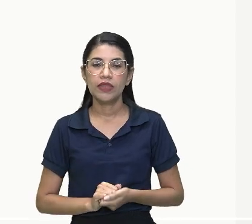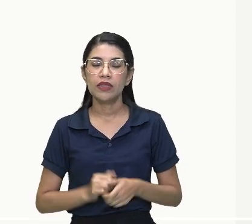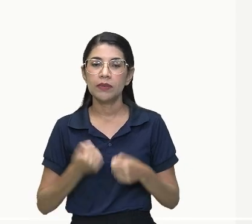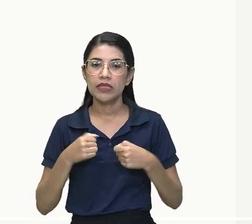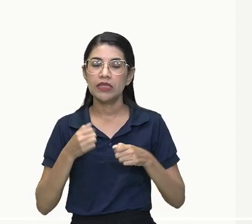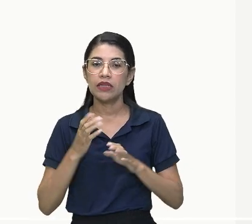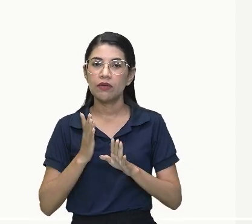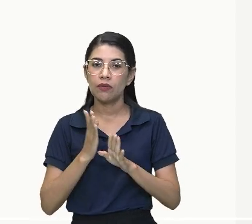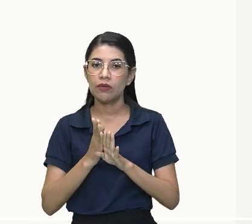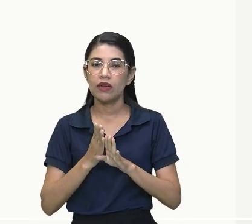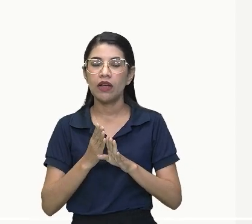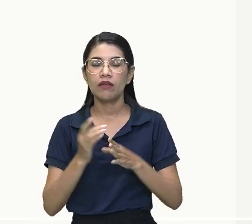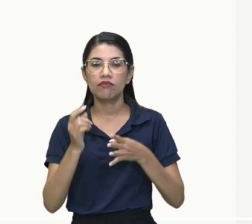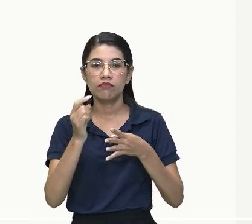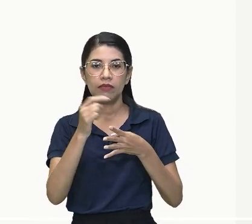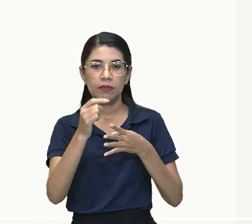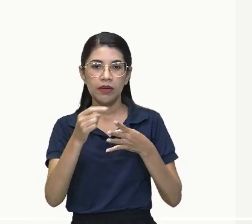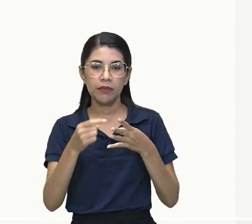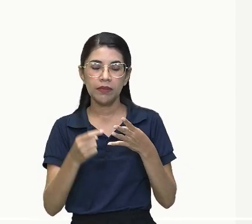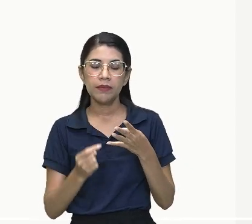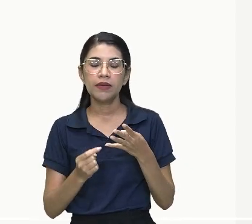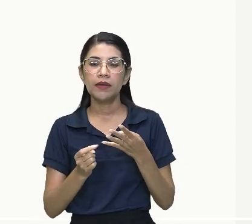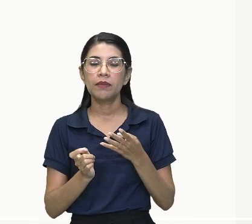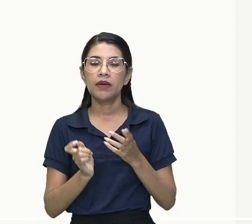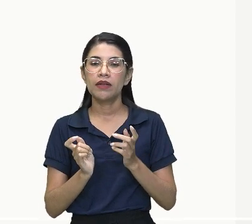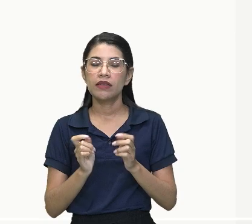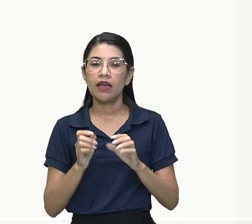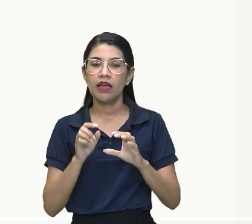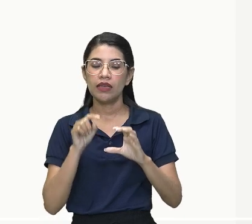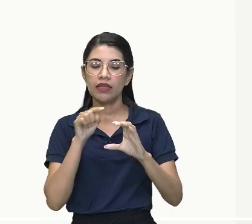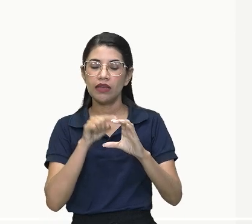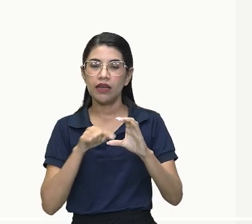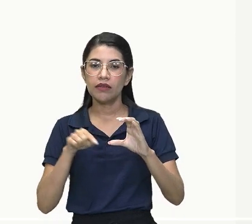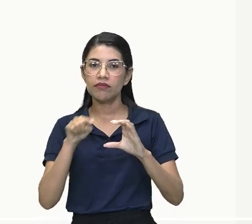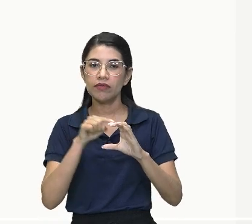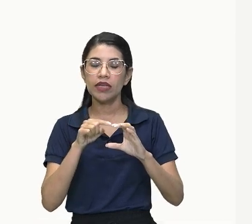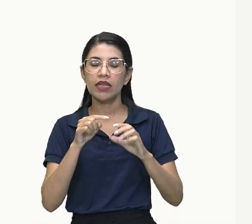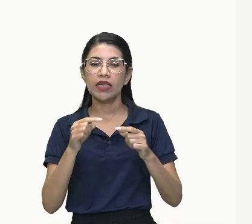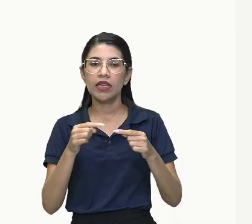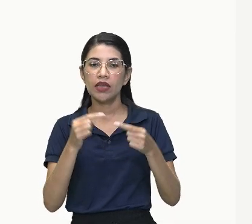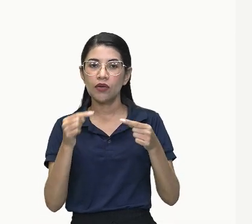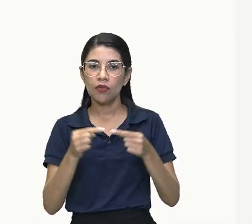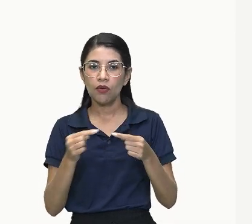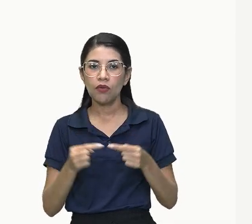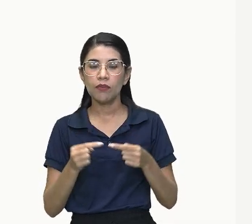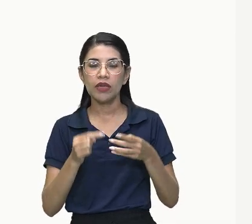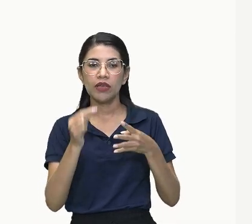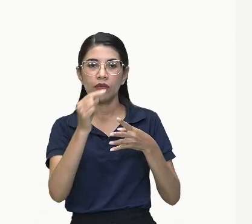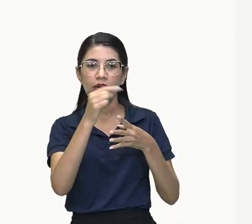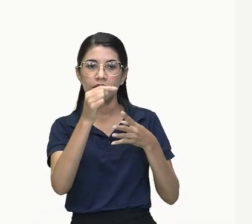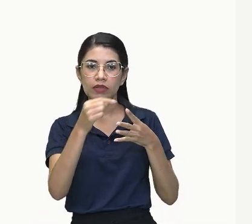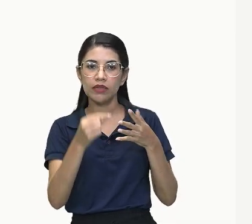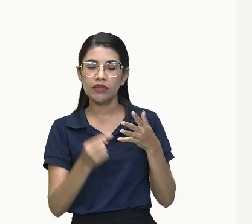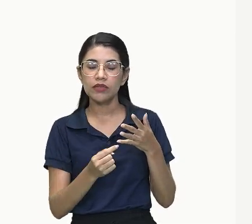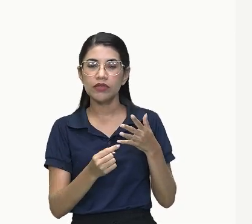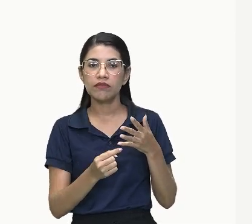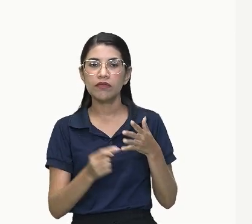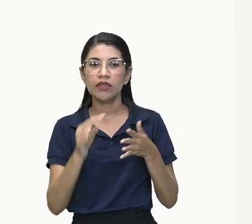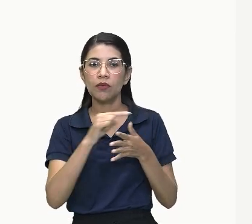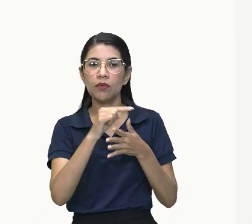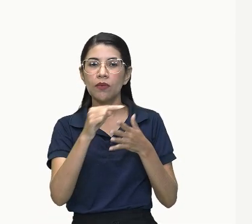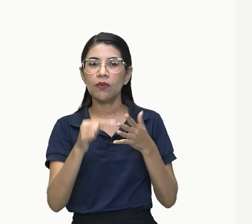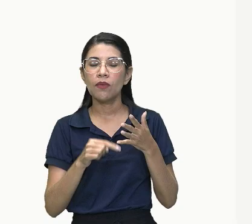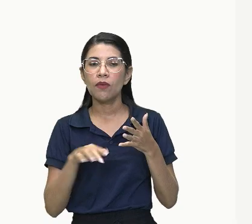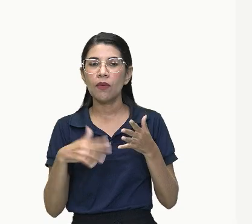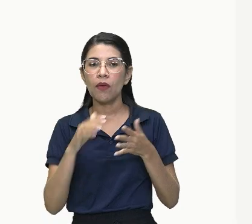esses elementos lá nas minhas alternativas, ó. Então, qual dessas alternativas